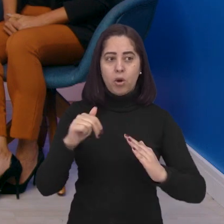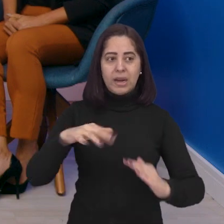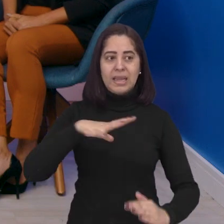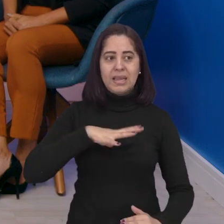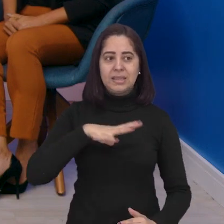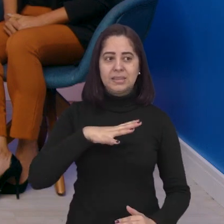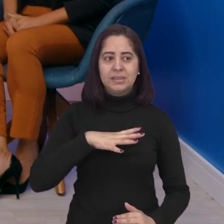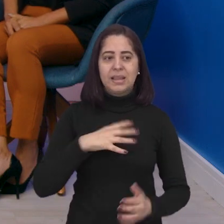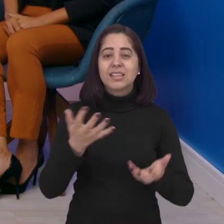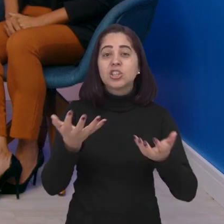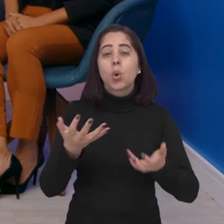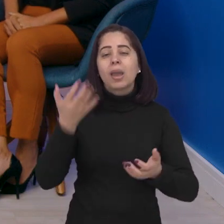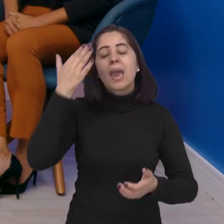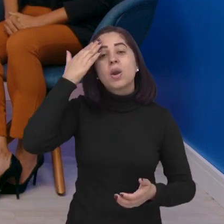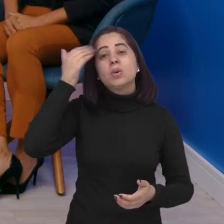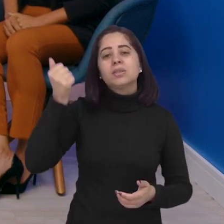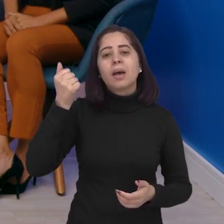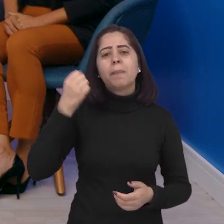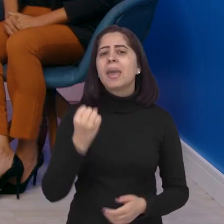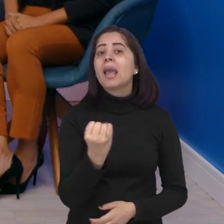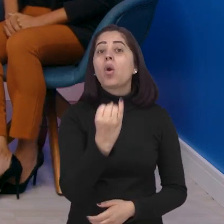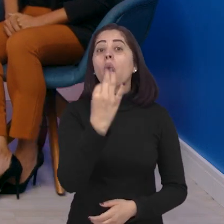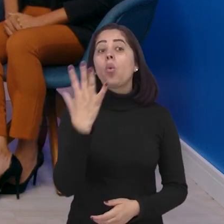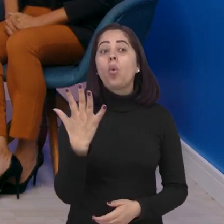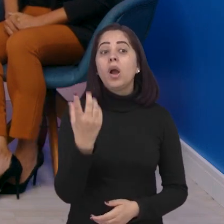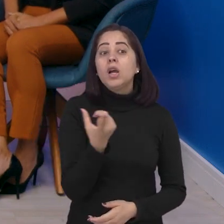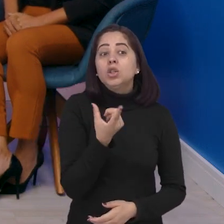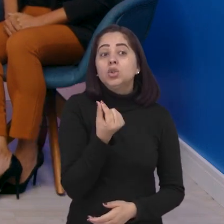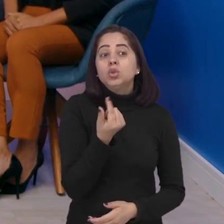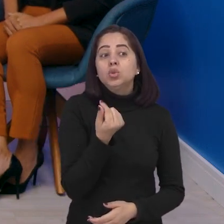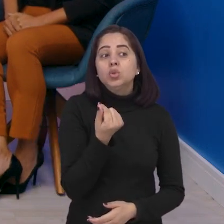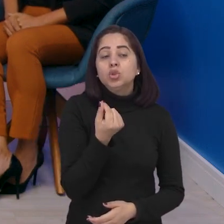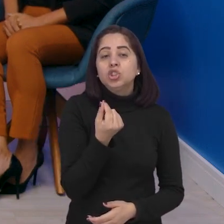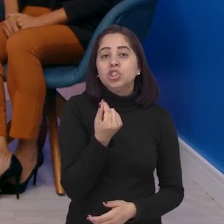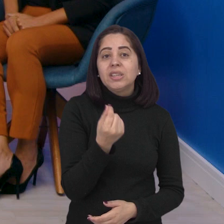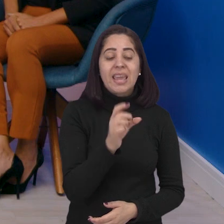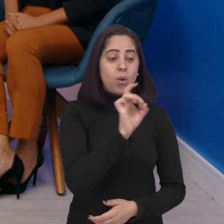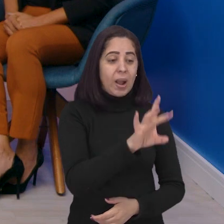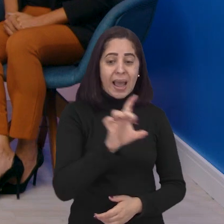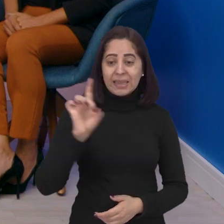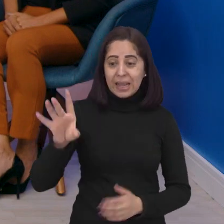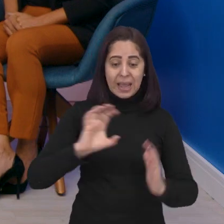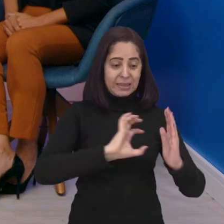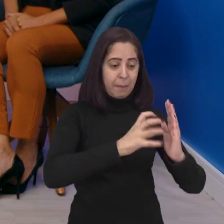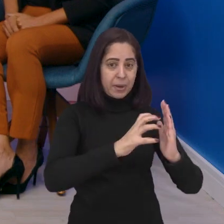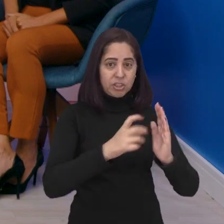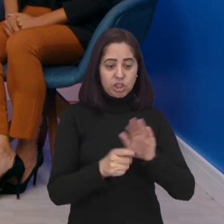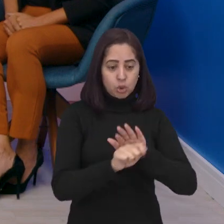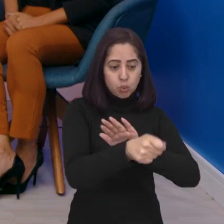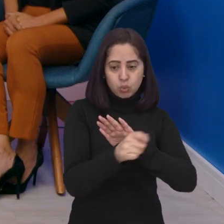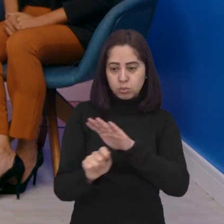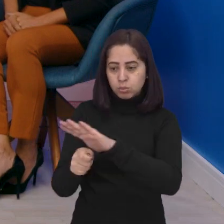José dos Campos. Eu gostaria de saber qual que é o valor que é definido para cada partido.